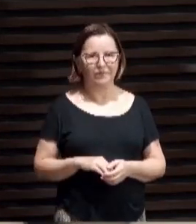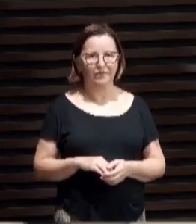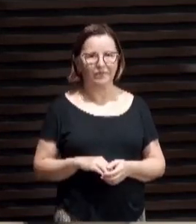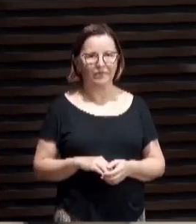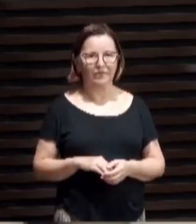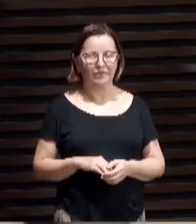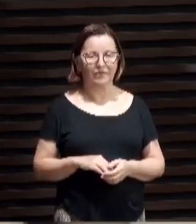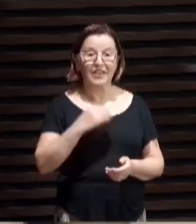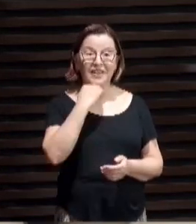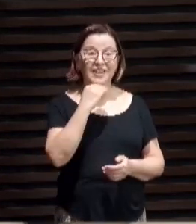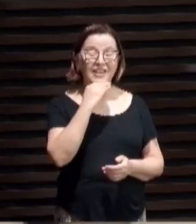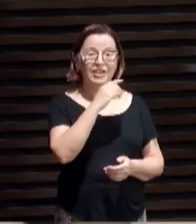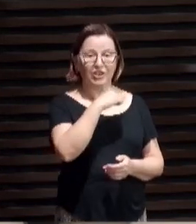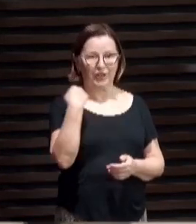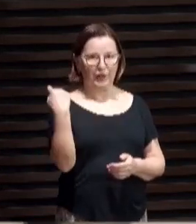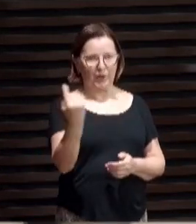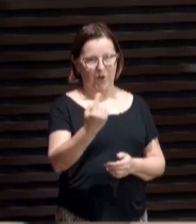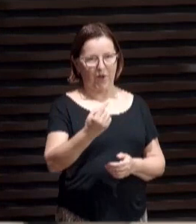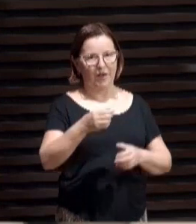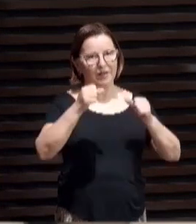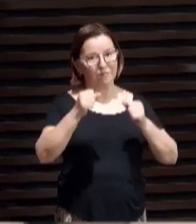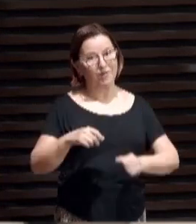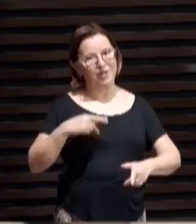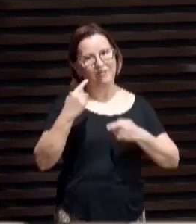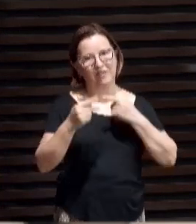Nenhum de nós pode dizer: